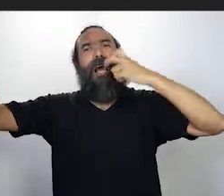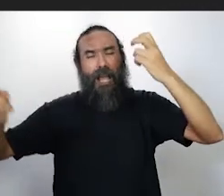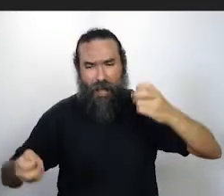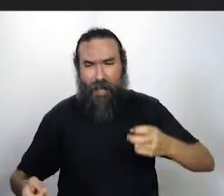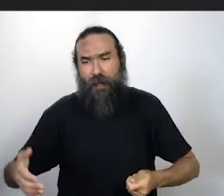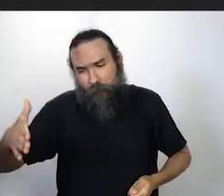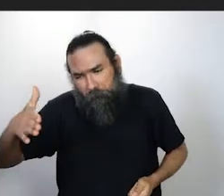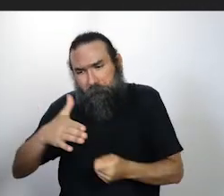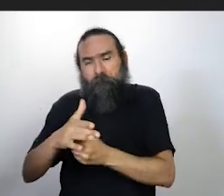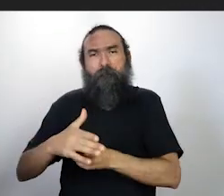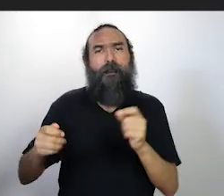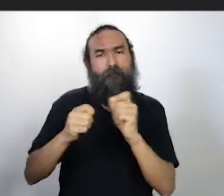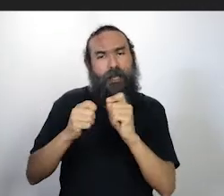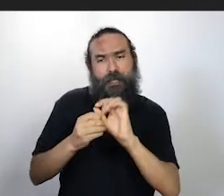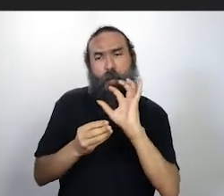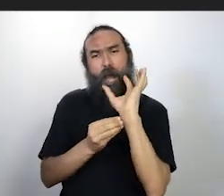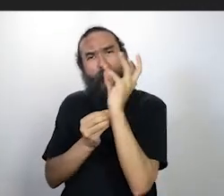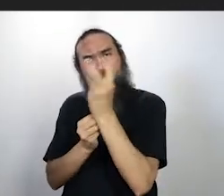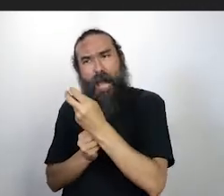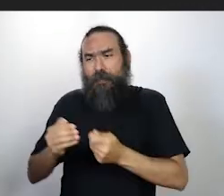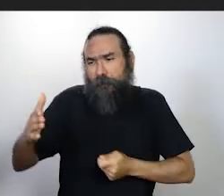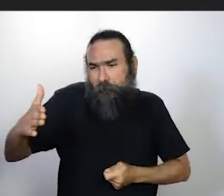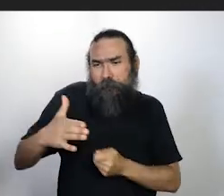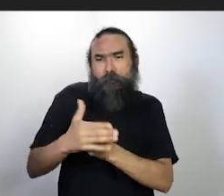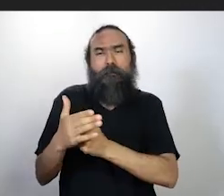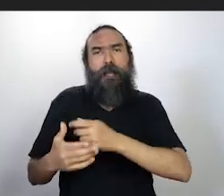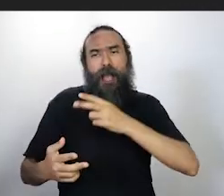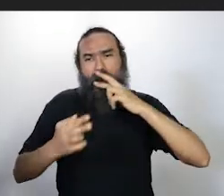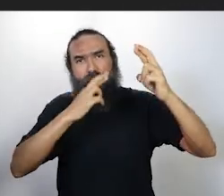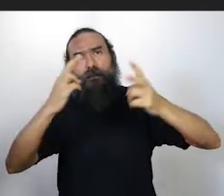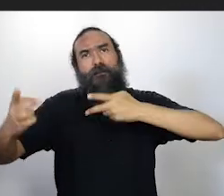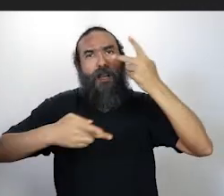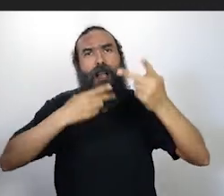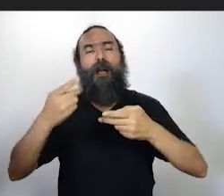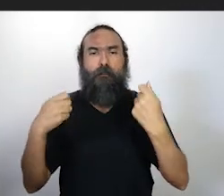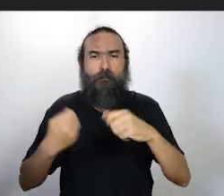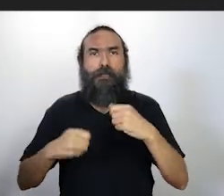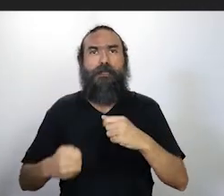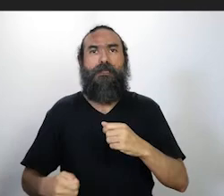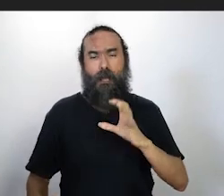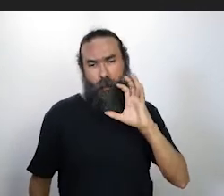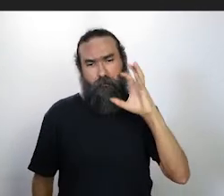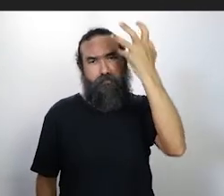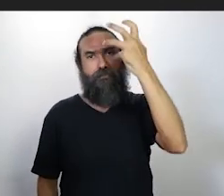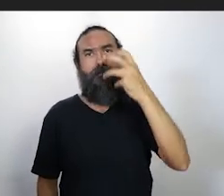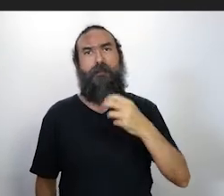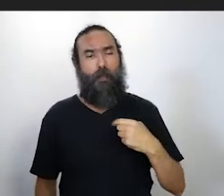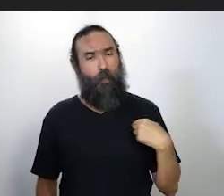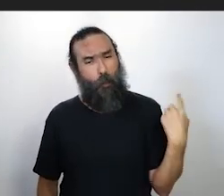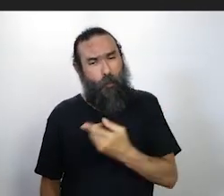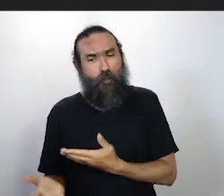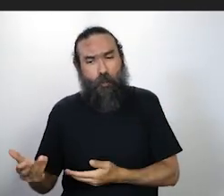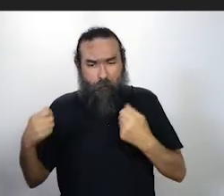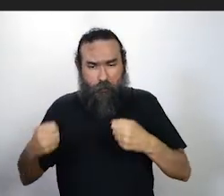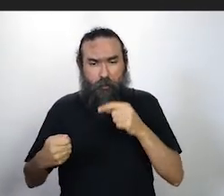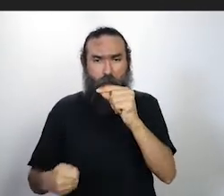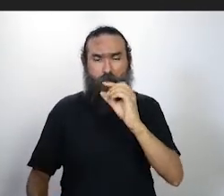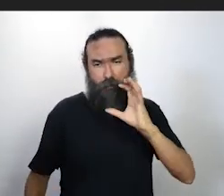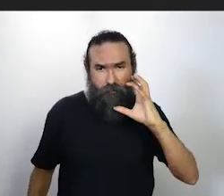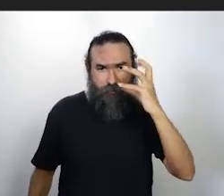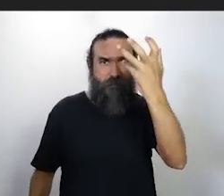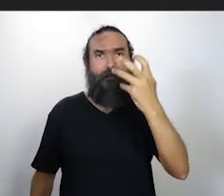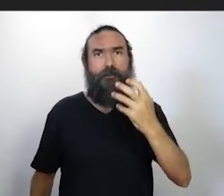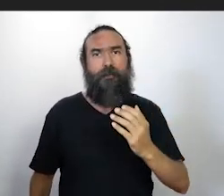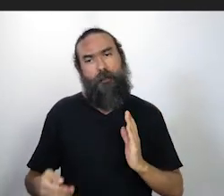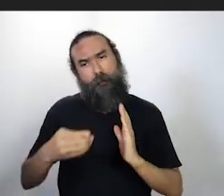arte, que a gente consegue ocupar esses espaços e dar a nossa voz. Né? Não esperar que alguém venha dar esse espaço para nós. mas